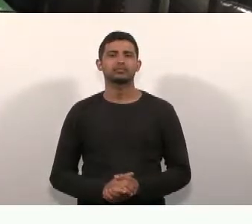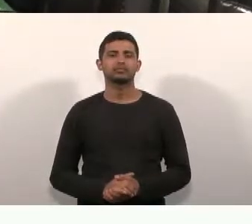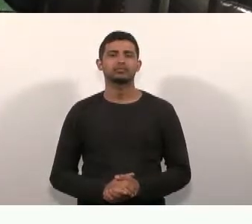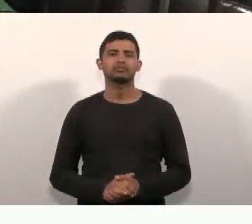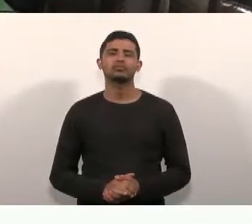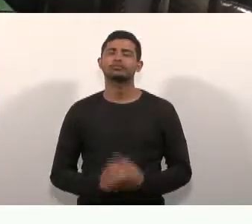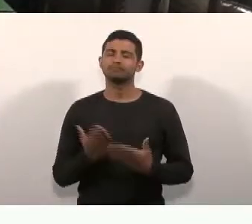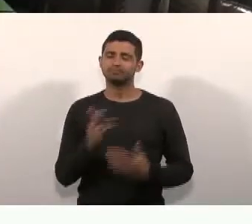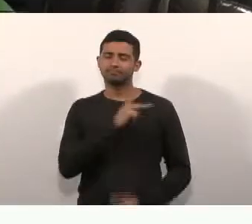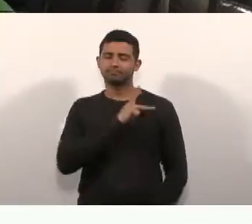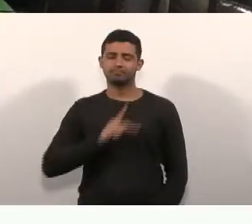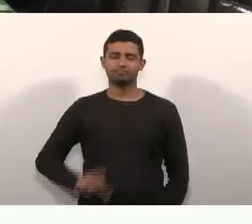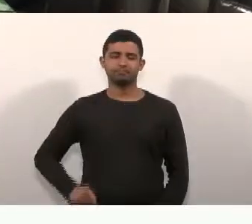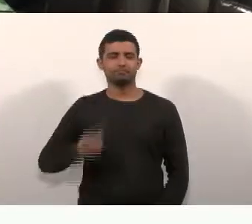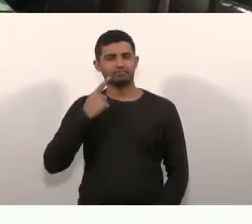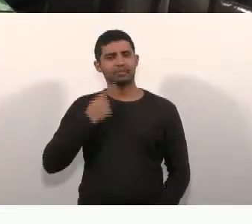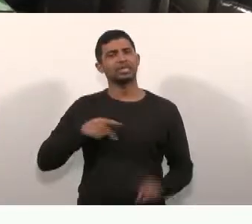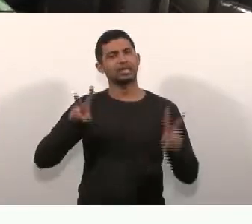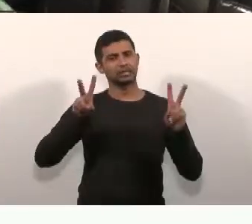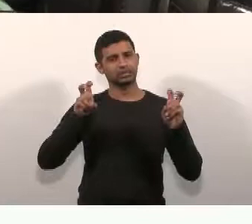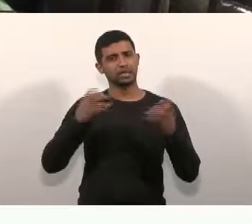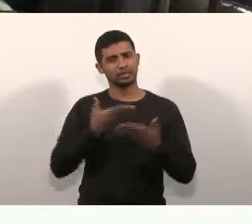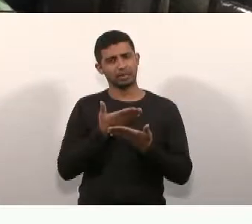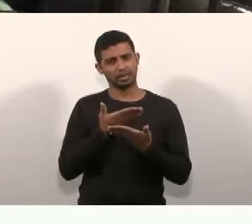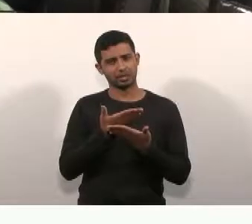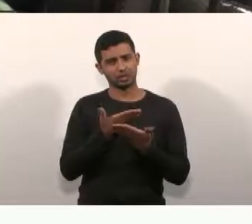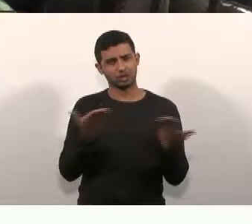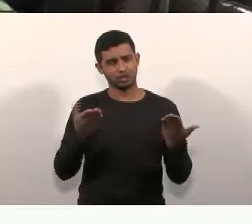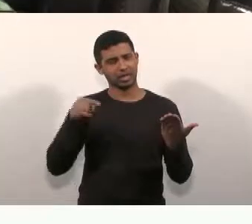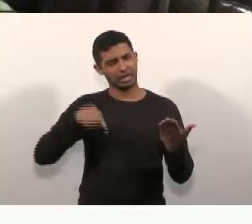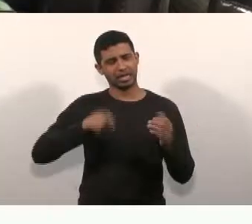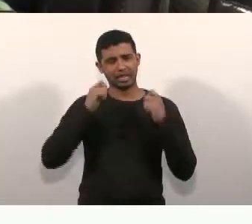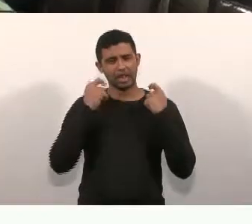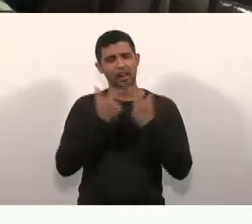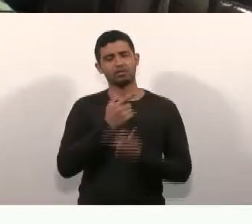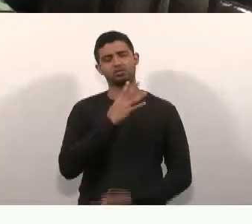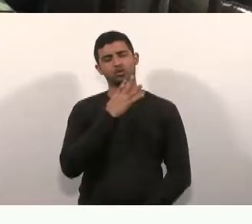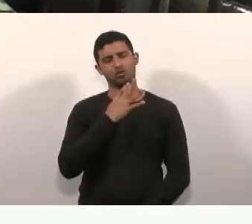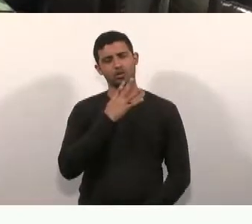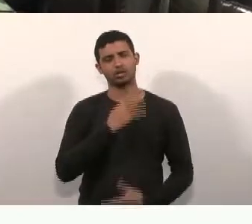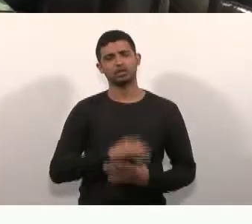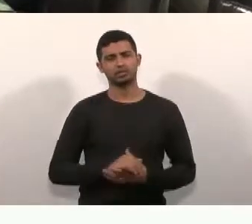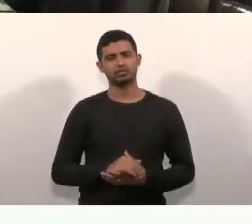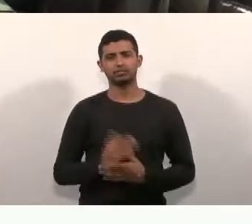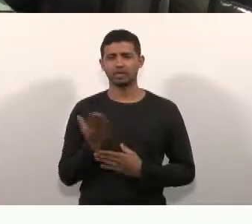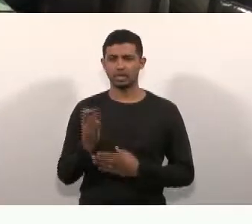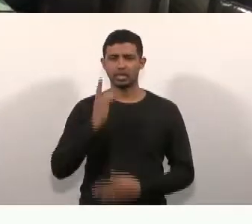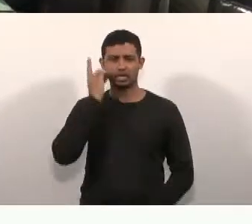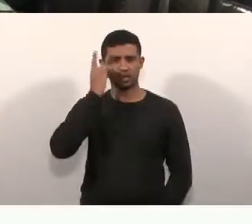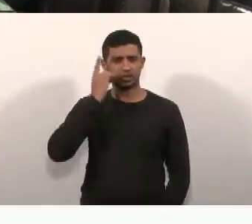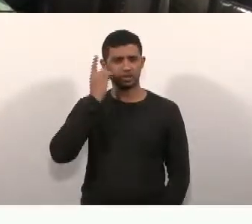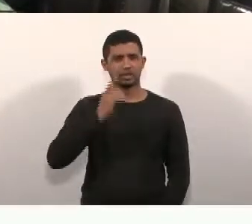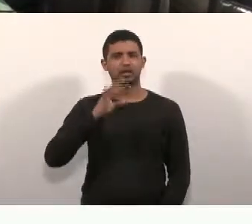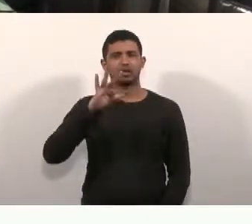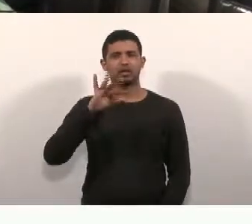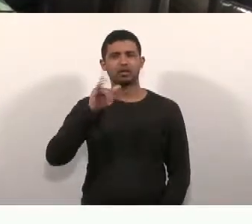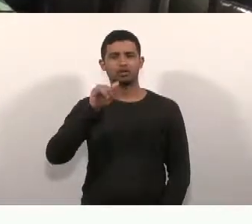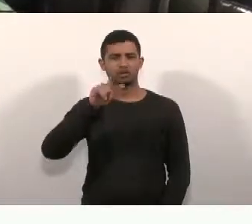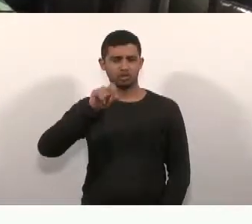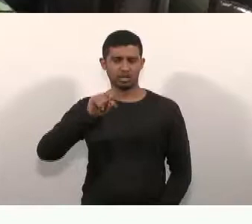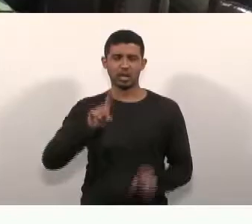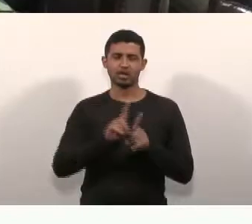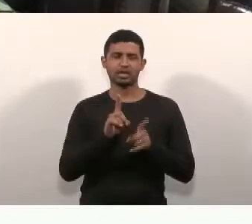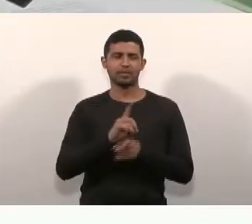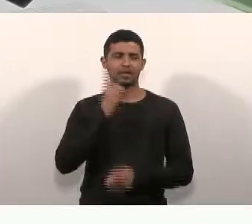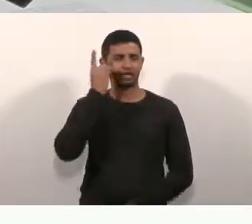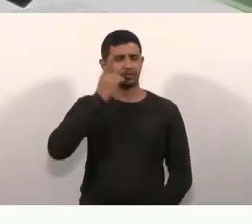Senhor presidente, esse não é um tema desconhecido da Assembleia Legislativa, ao contrário, e o deputado Thiago Pampolha e o deputado Jair Bittencourt, que já estavam